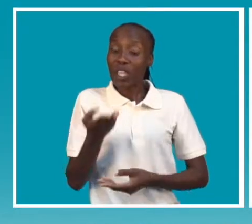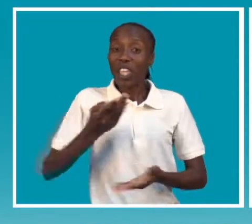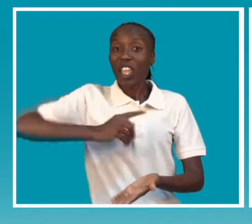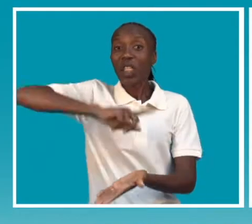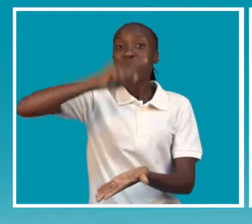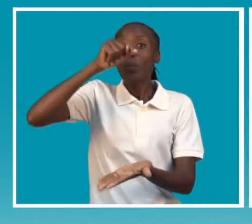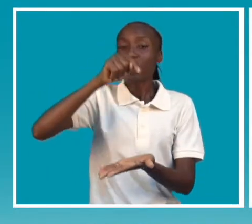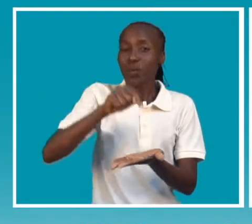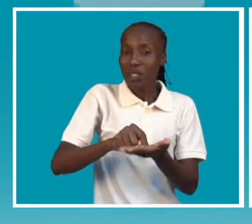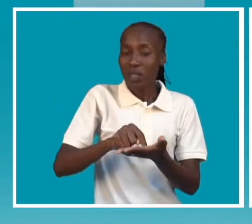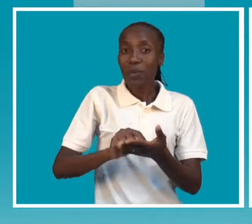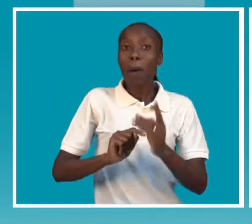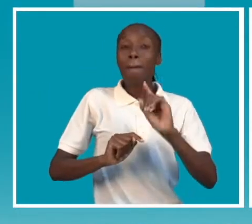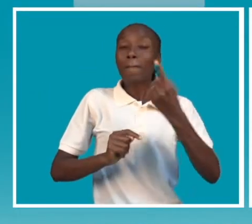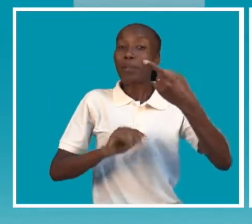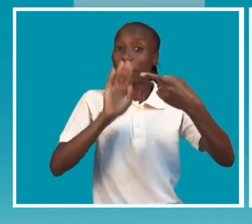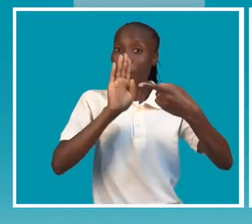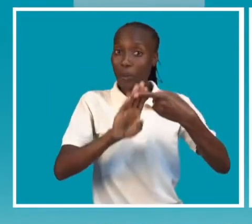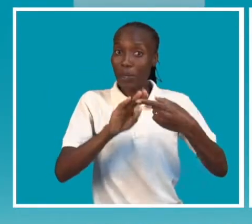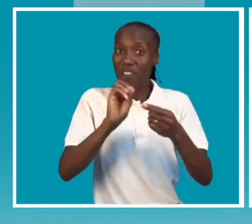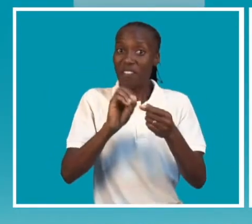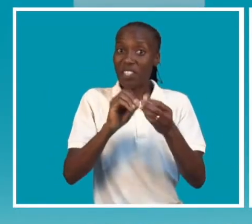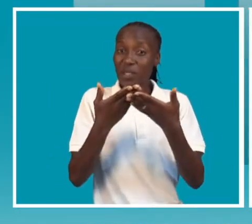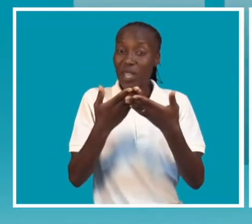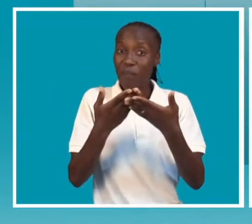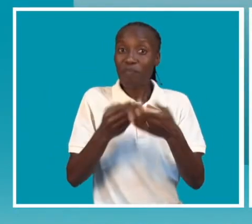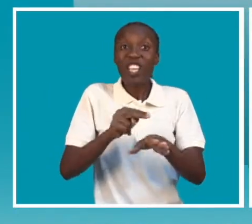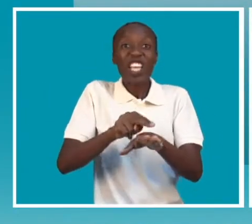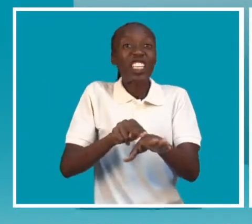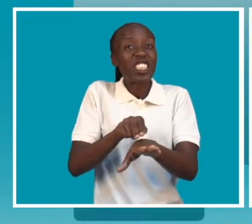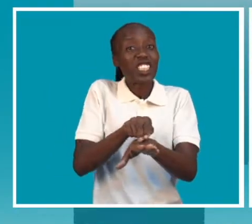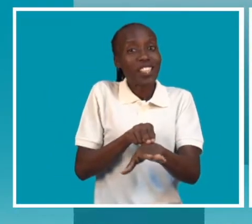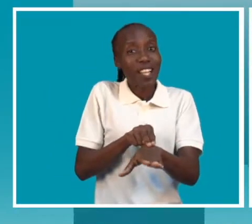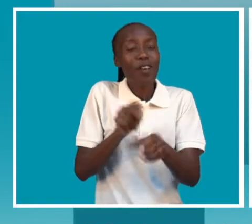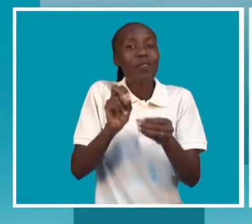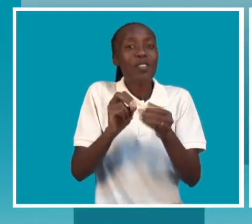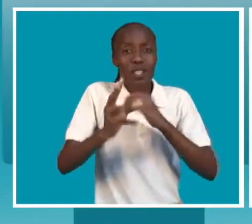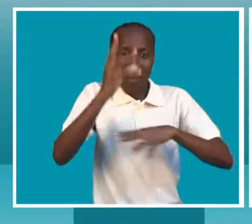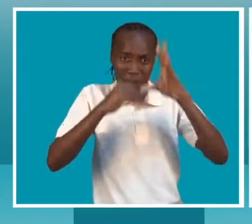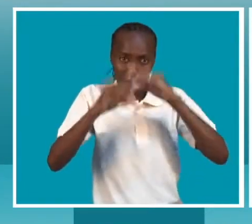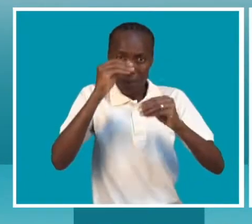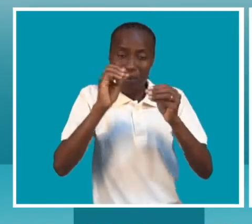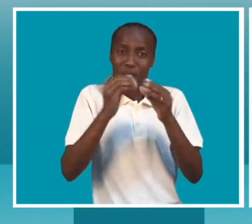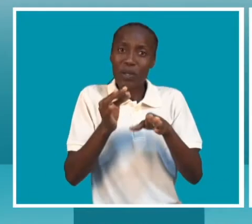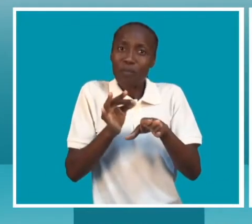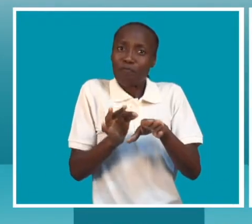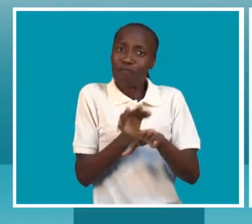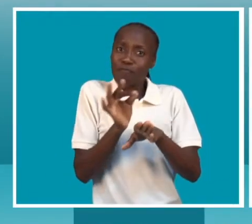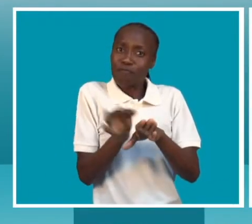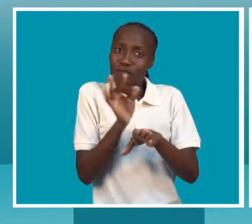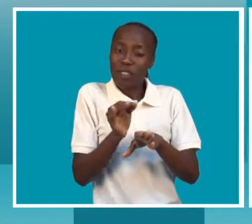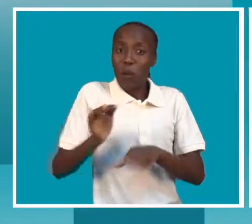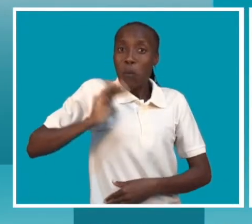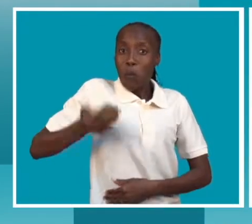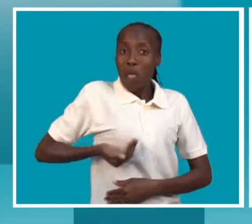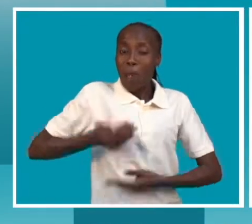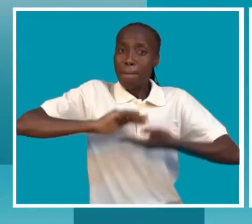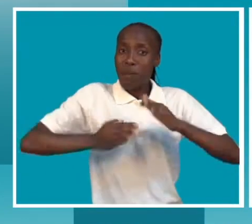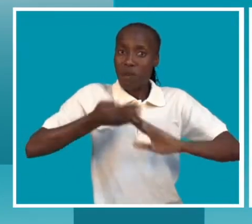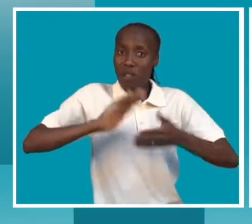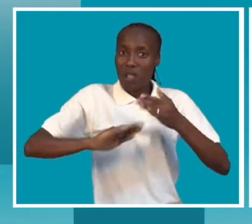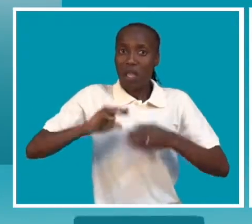Primeiro aprendi a decorar esse chinelo, a professora Micaela aqui nos ensina a decorar os